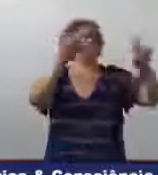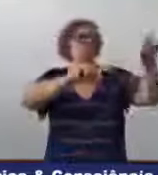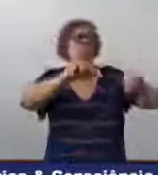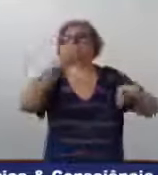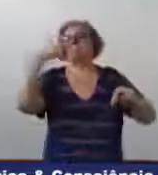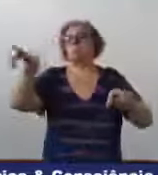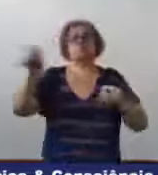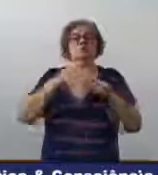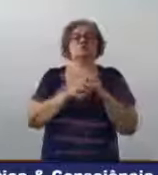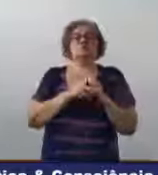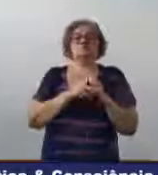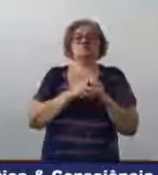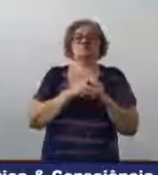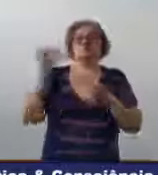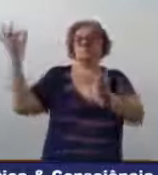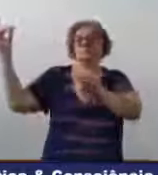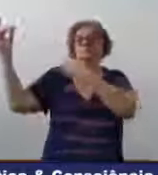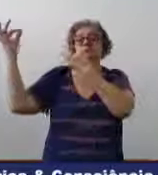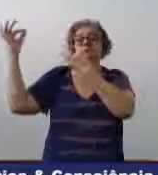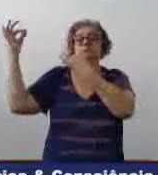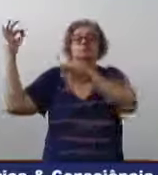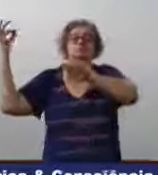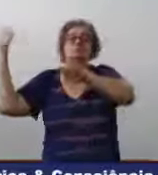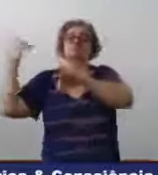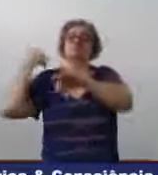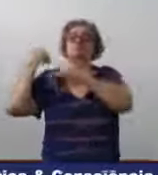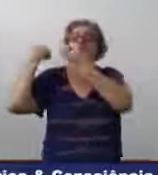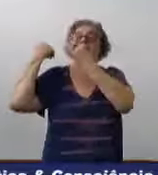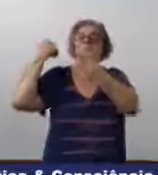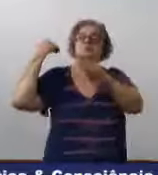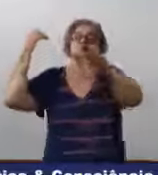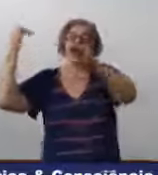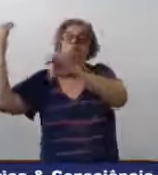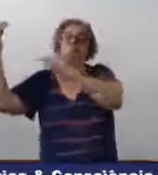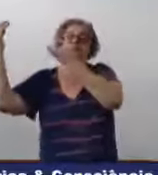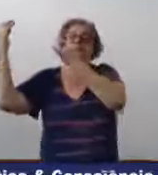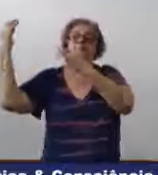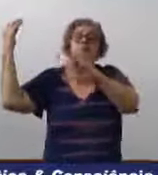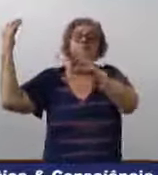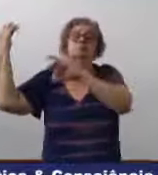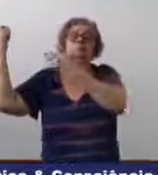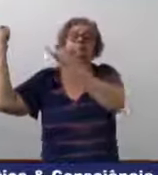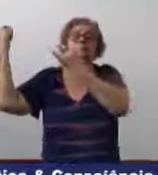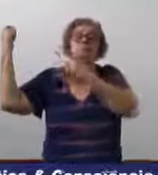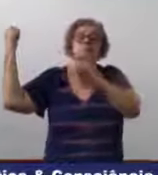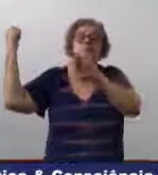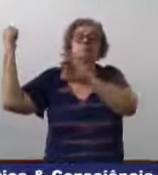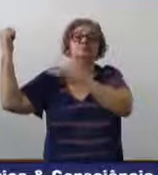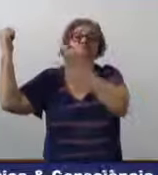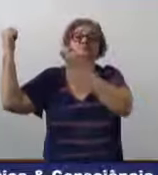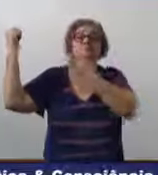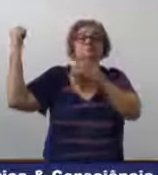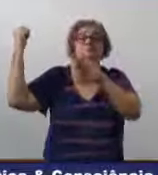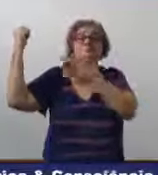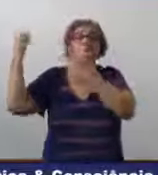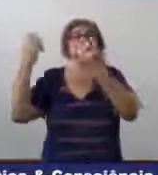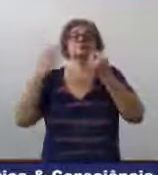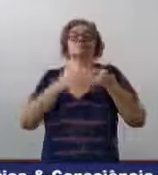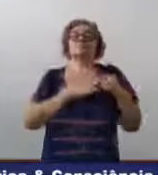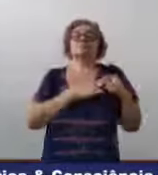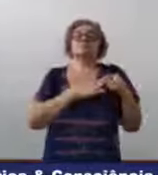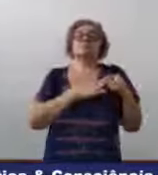consegue? Eu ia colocar o violino aqui embaixo do queixo, fazer pose, pressionar algumas cordas, passar o arco sobre outras, e o